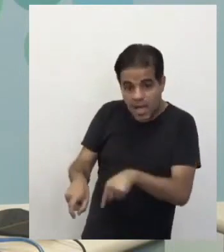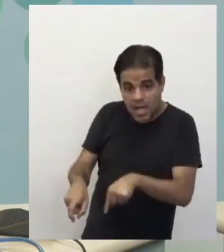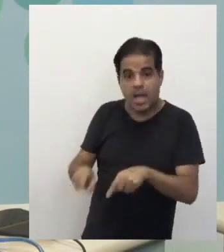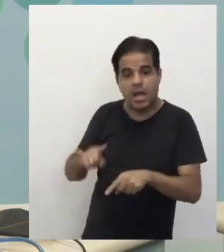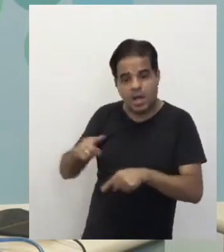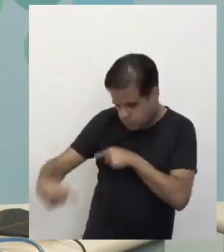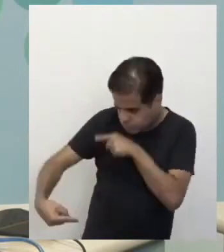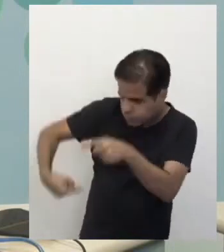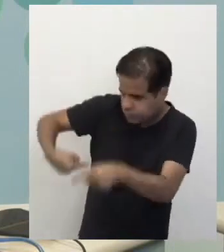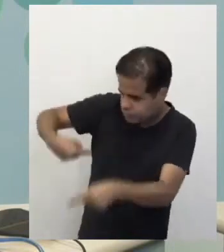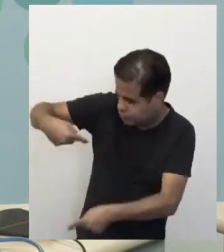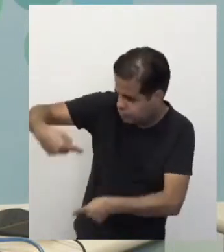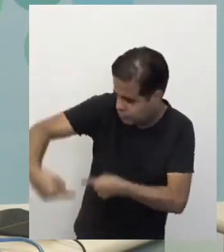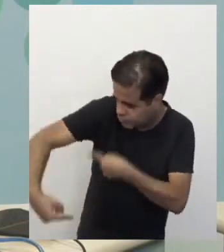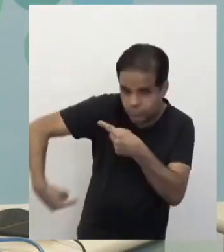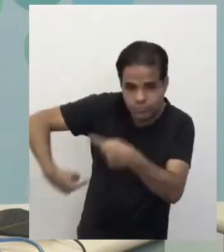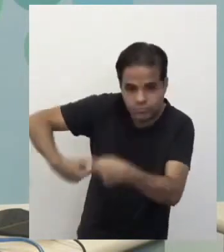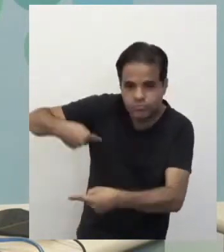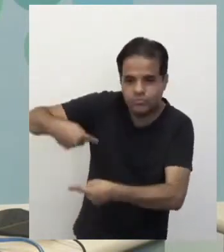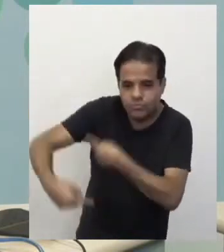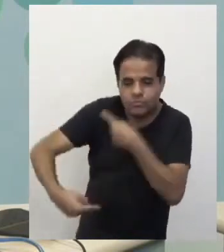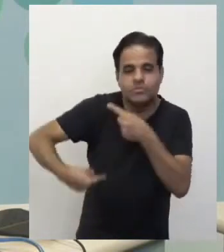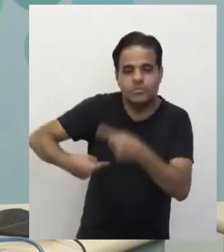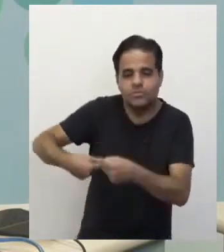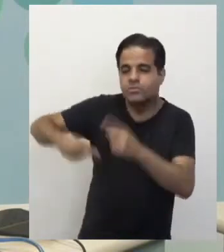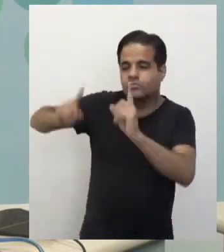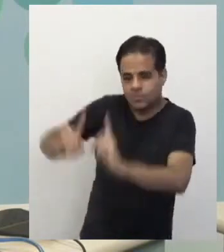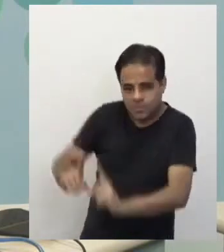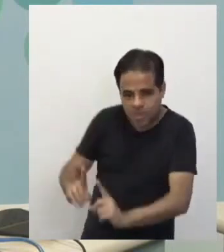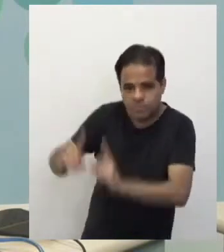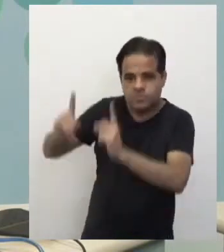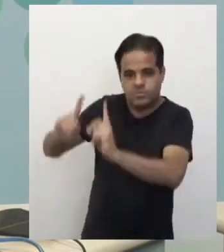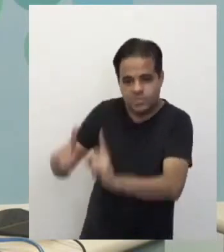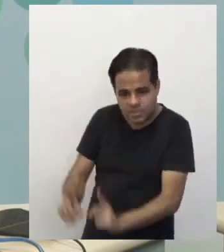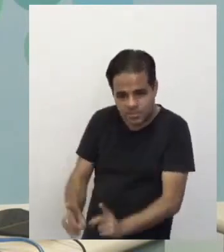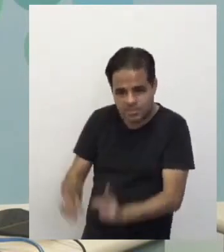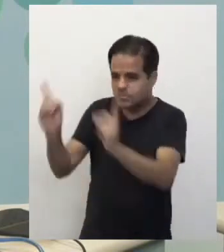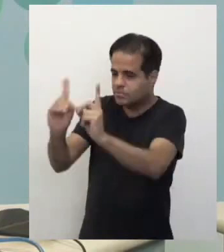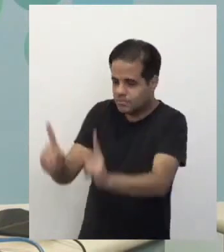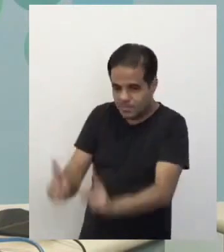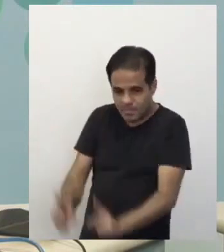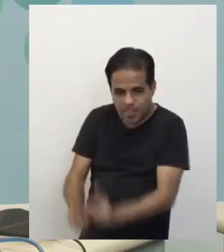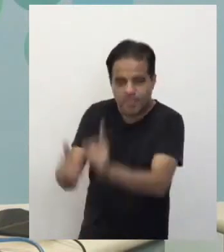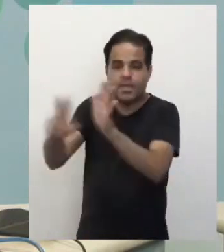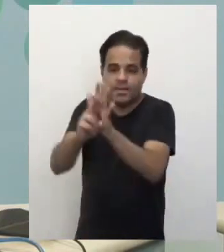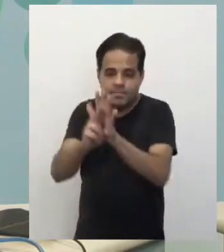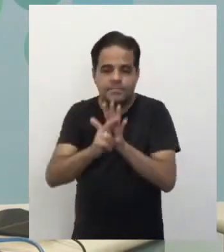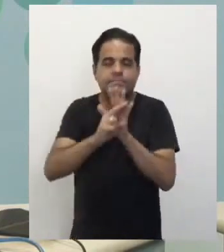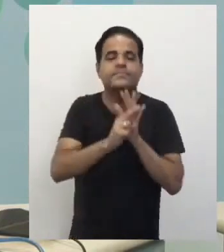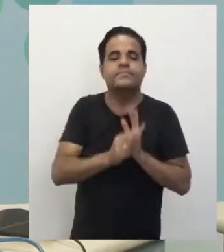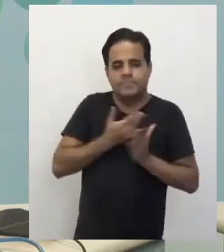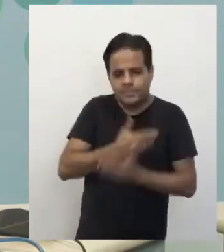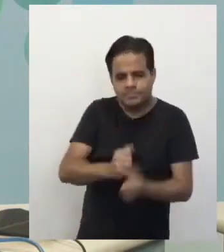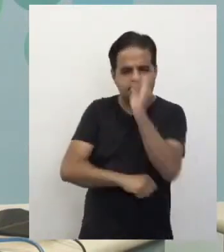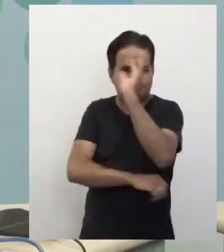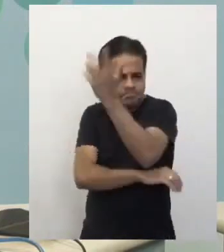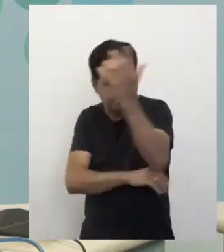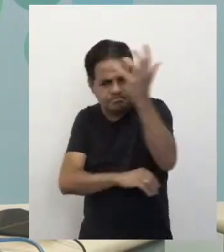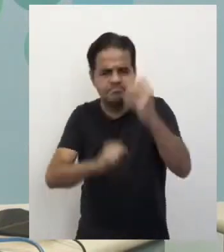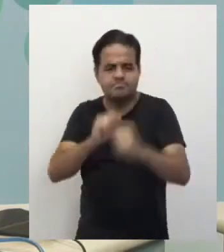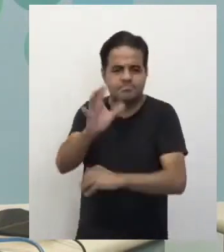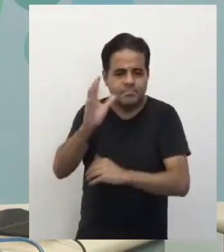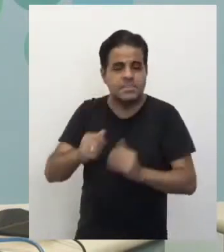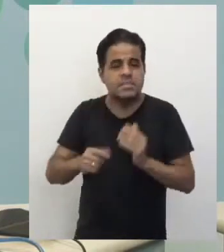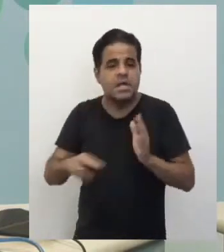né, contado aí por deuses que representam essas manifestações da natureza, a fertilidade do solo, né,